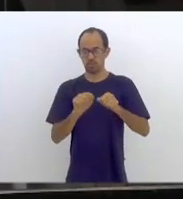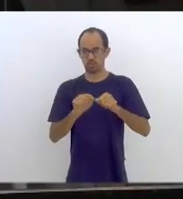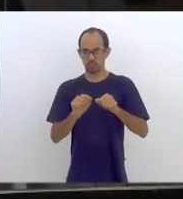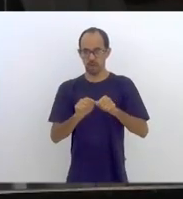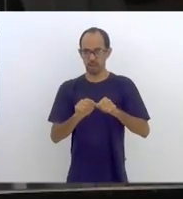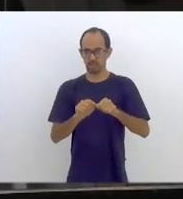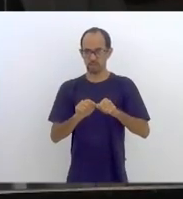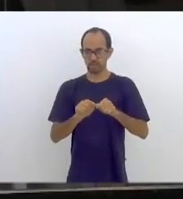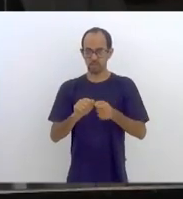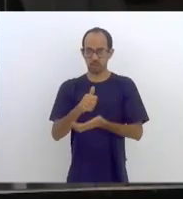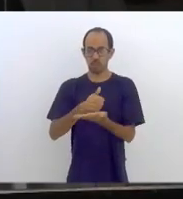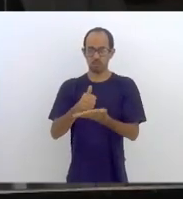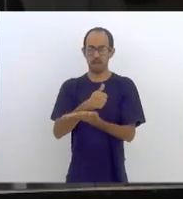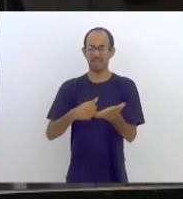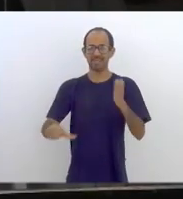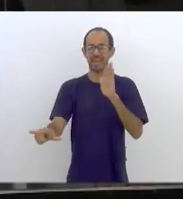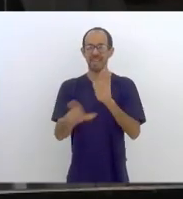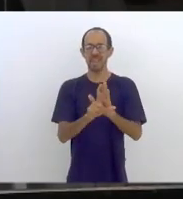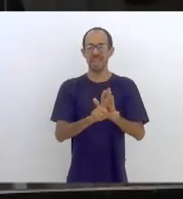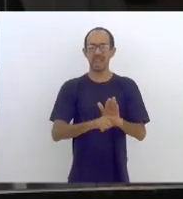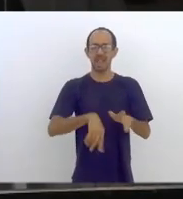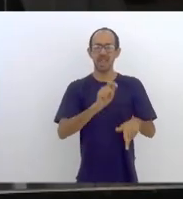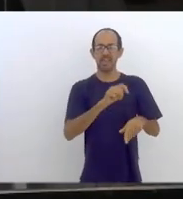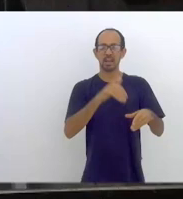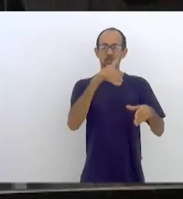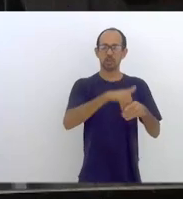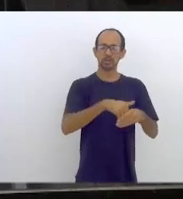legitimado pelo voto popular